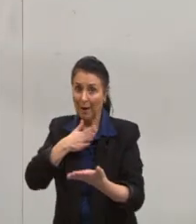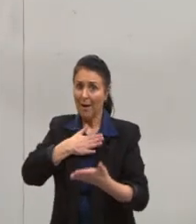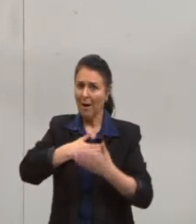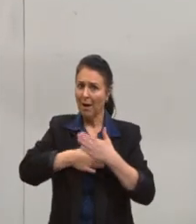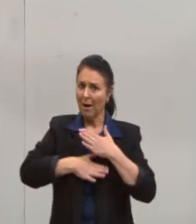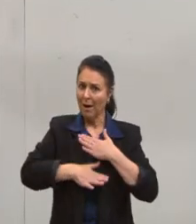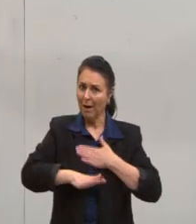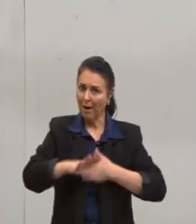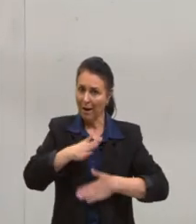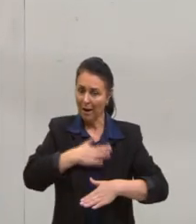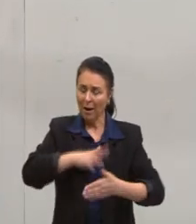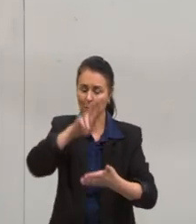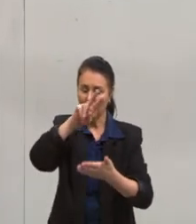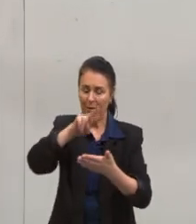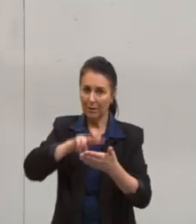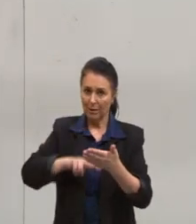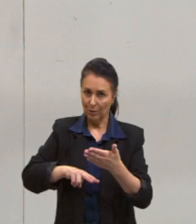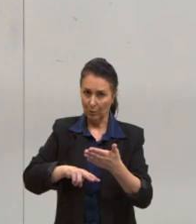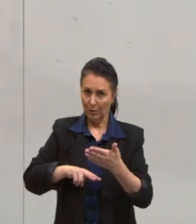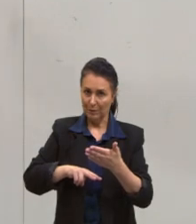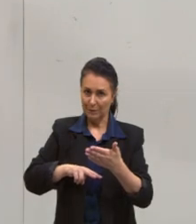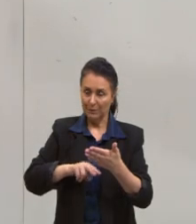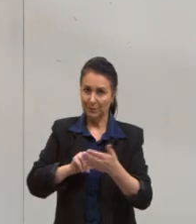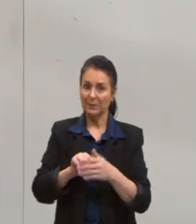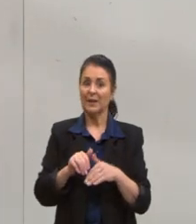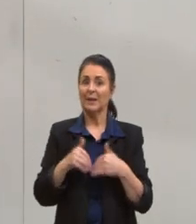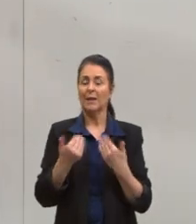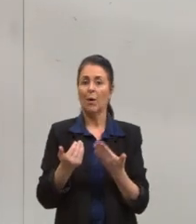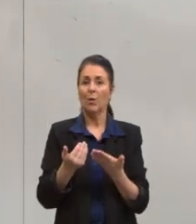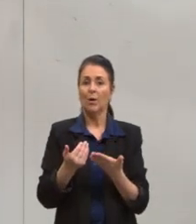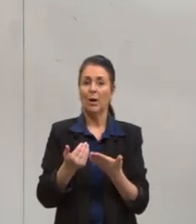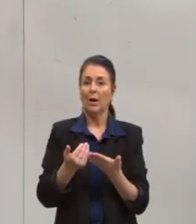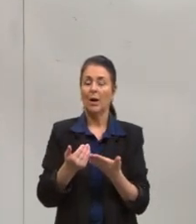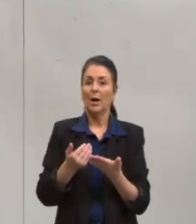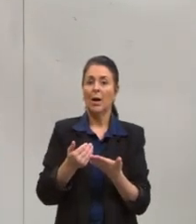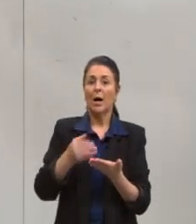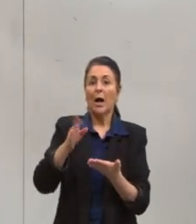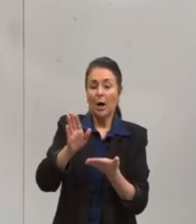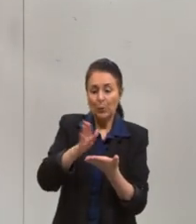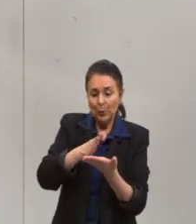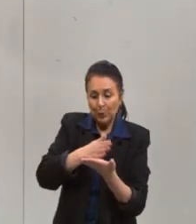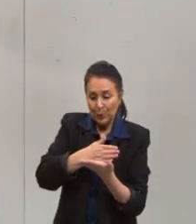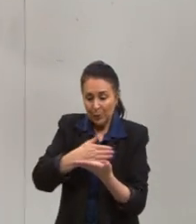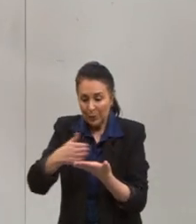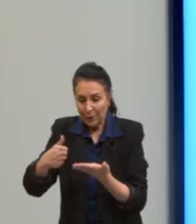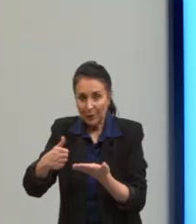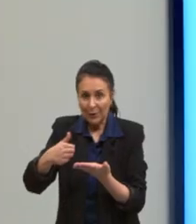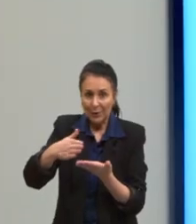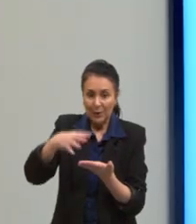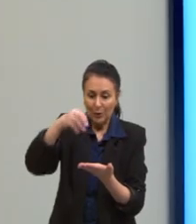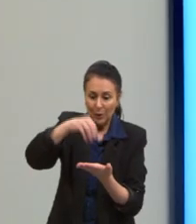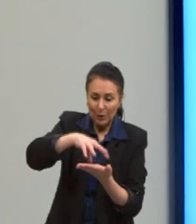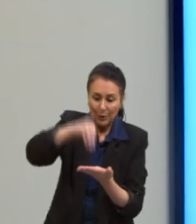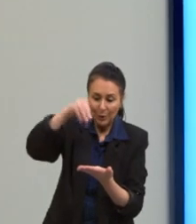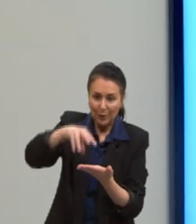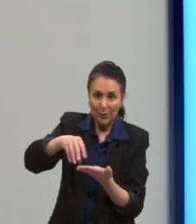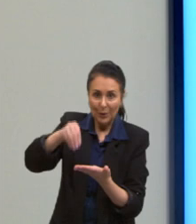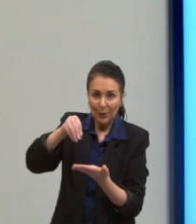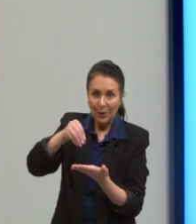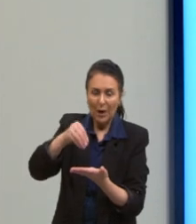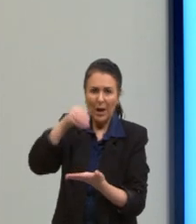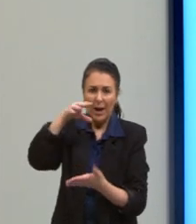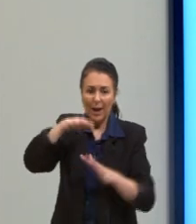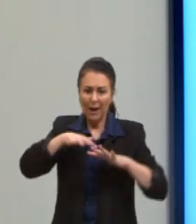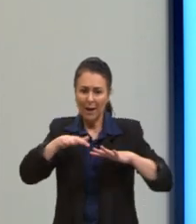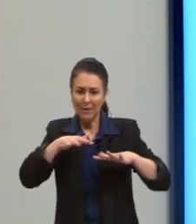com toda calma essas informações o ok então antes de digitalização Desculpe é a ação de